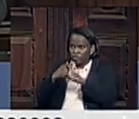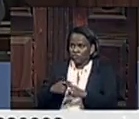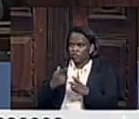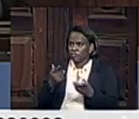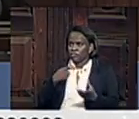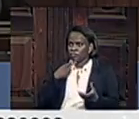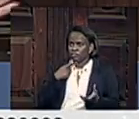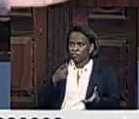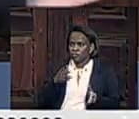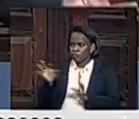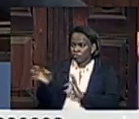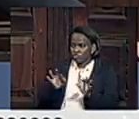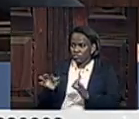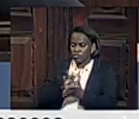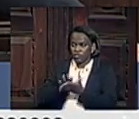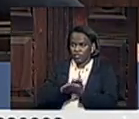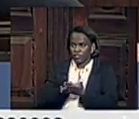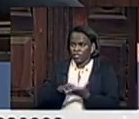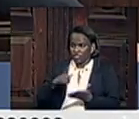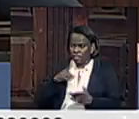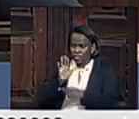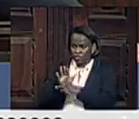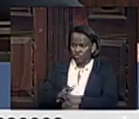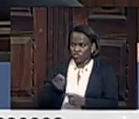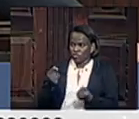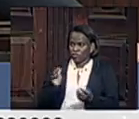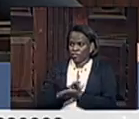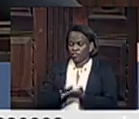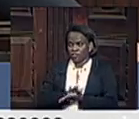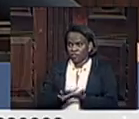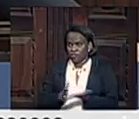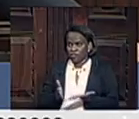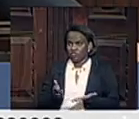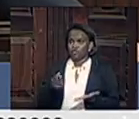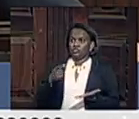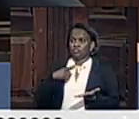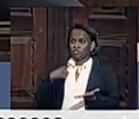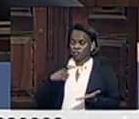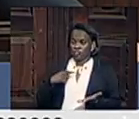Nenhum projeto desse tem impacto financeiro. Qual o valor que se